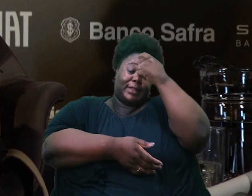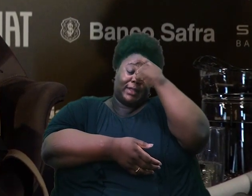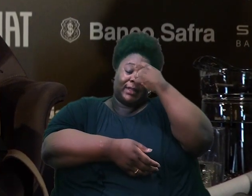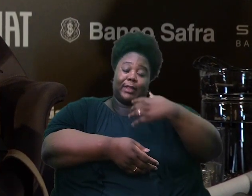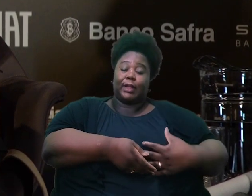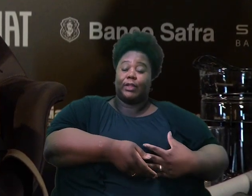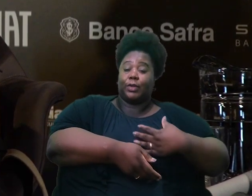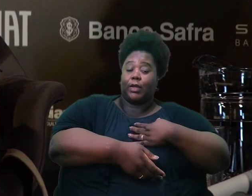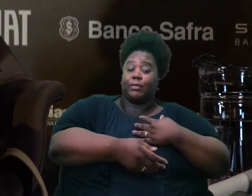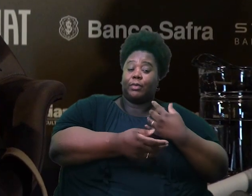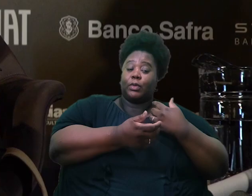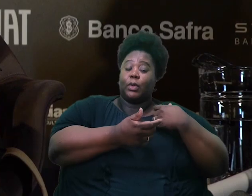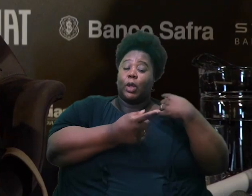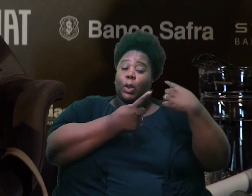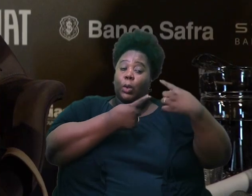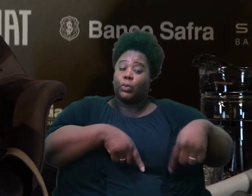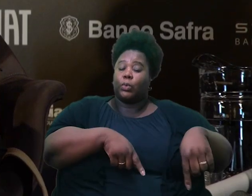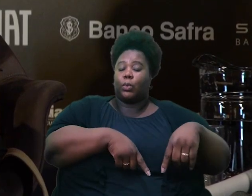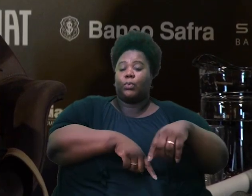e que lutou contra o racismo.